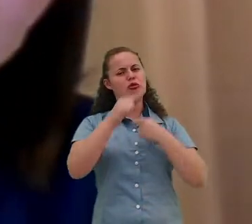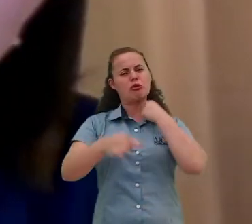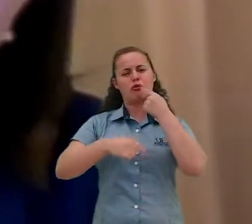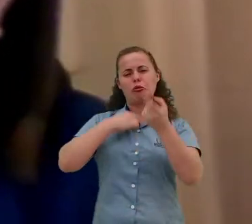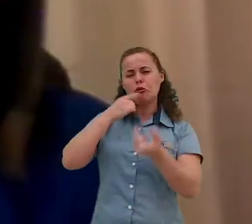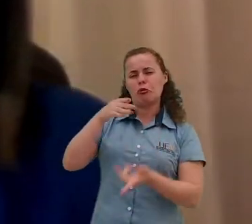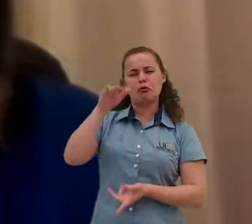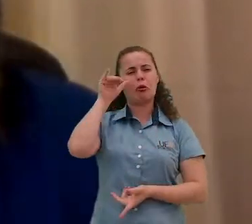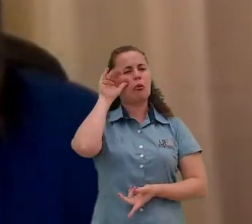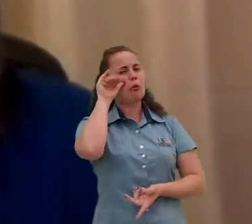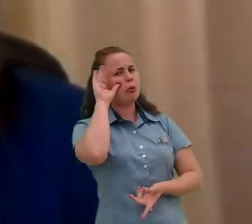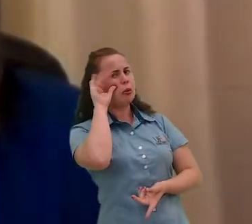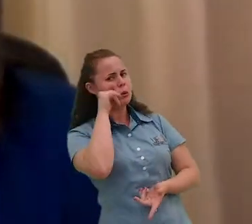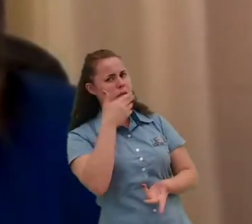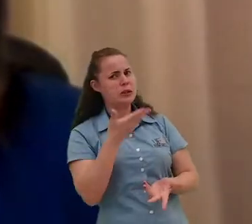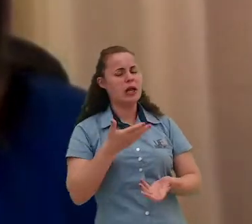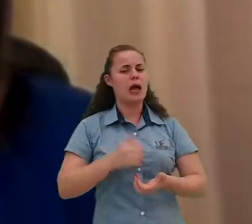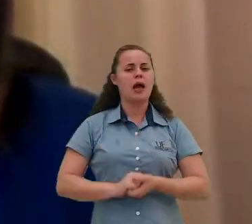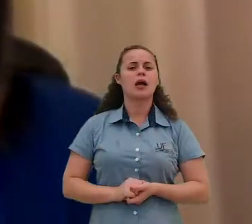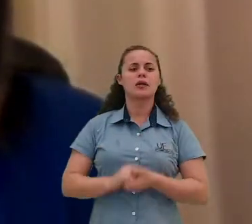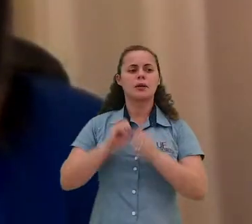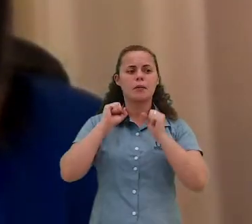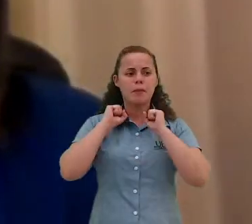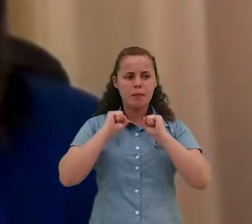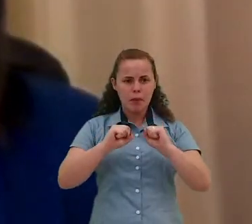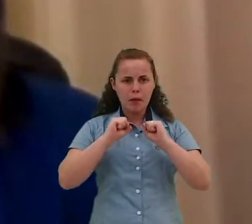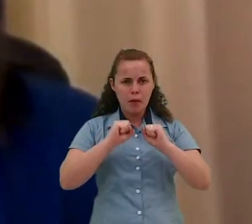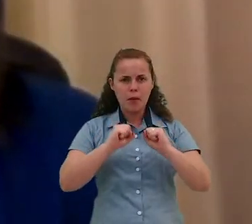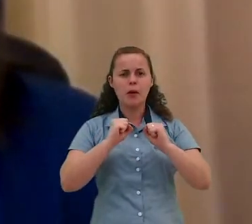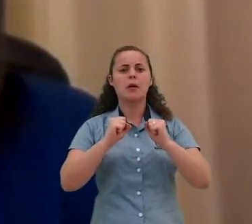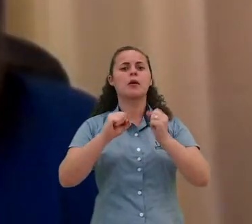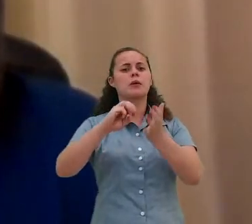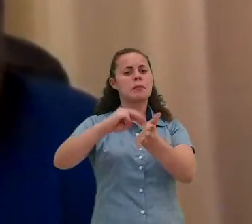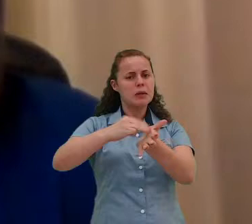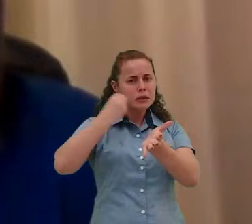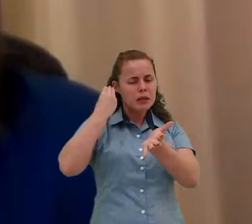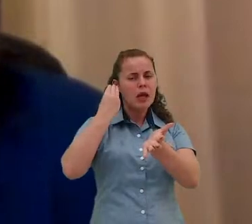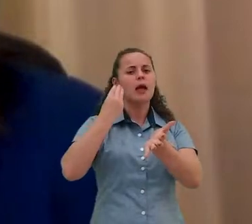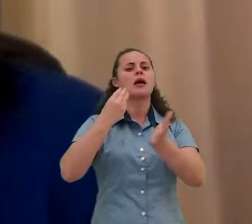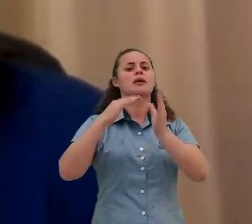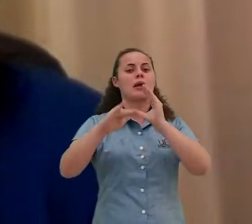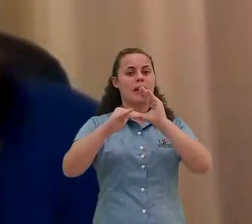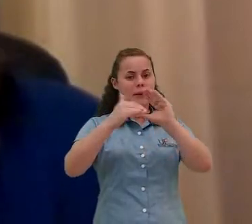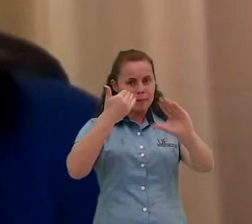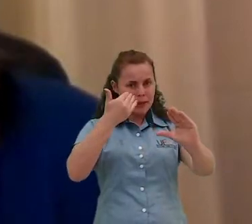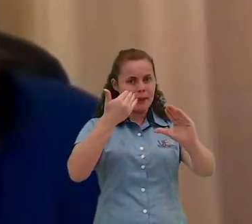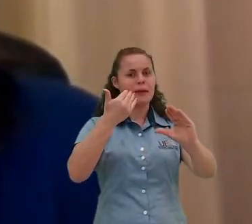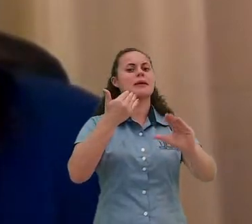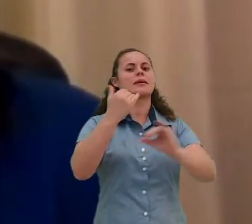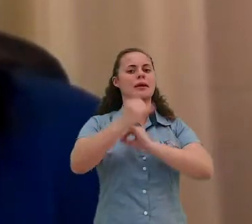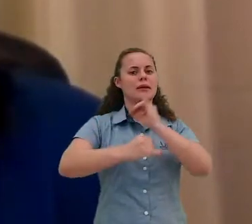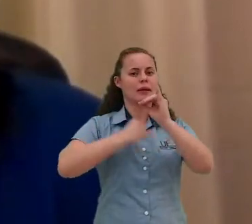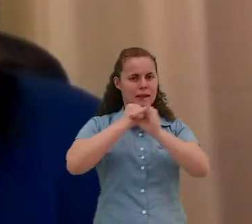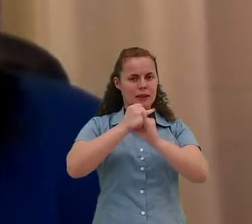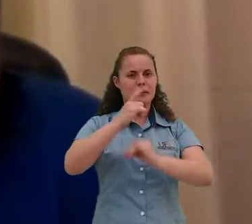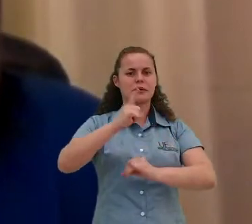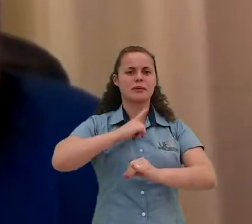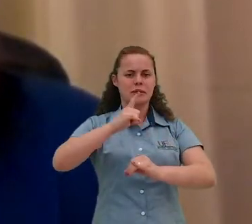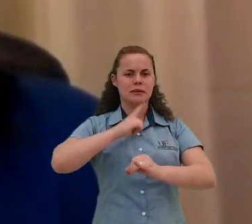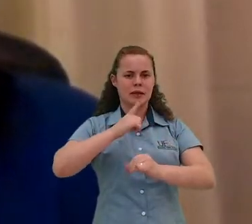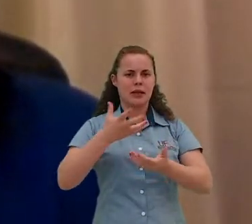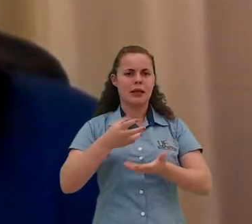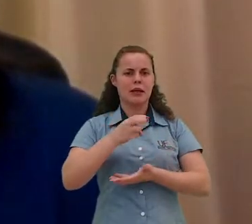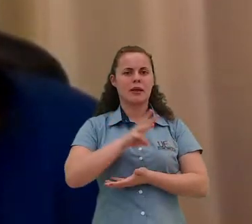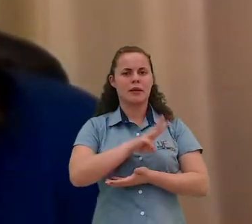alguma curiosidade, pode mandar uma mensagem para mim aí, meu e-mail deve estar na internet, alguma página aí